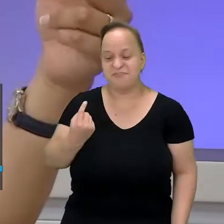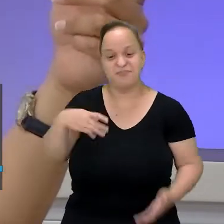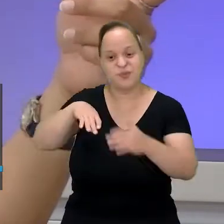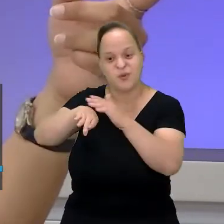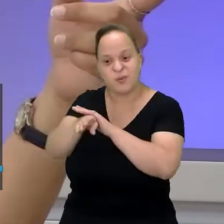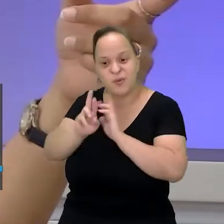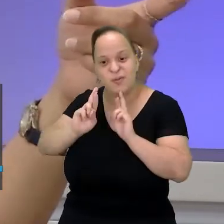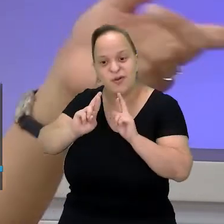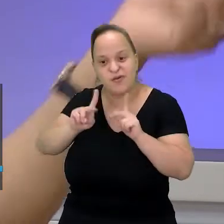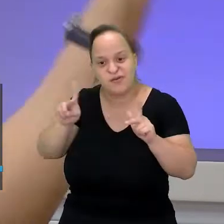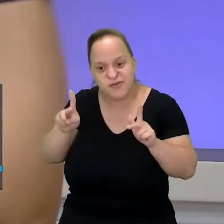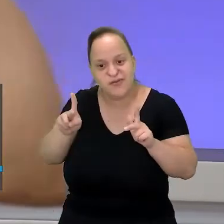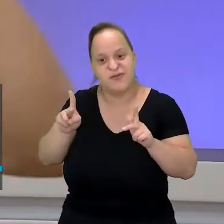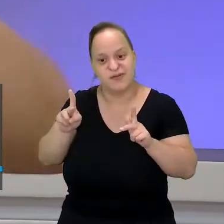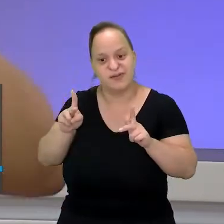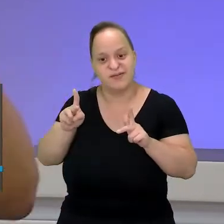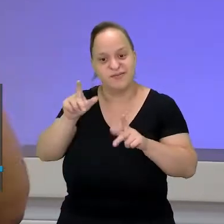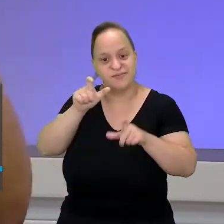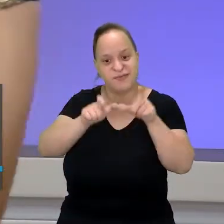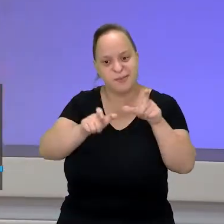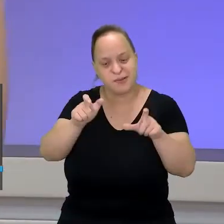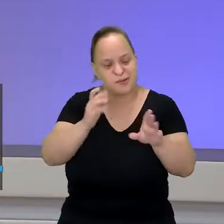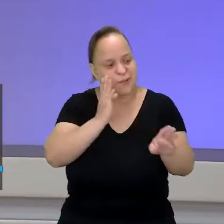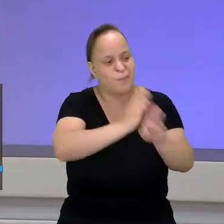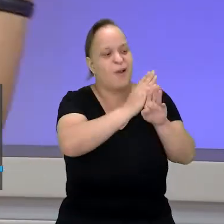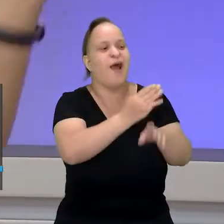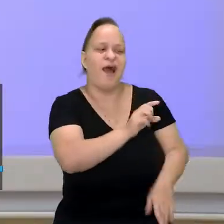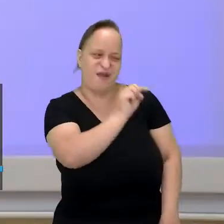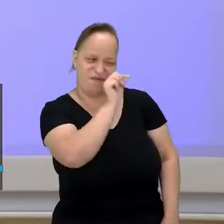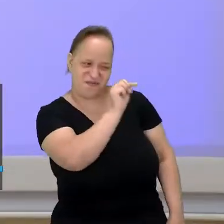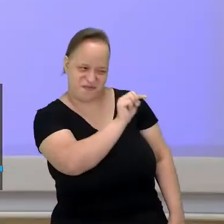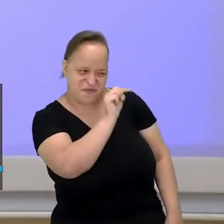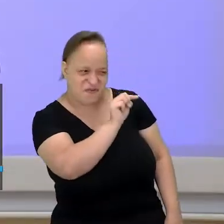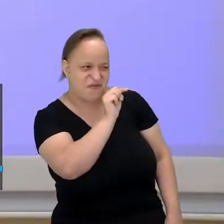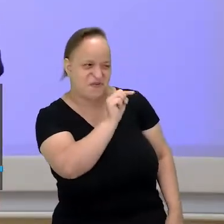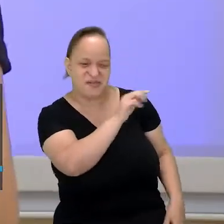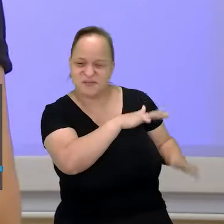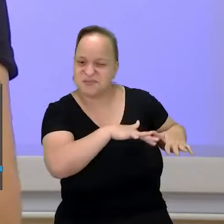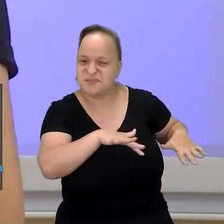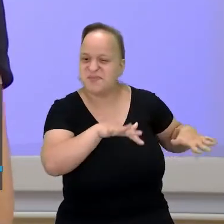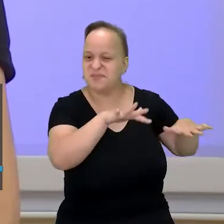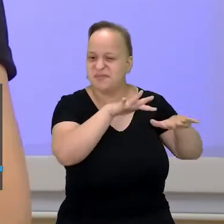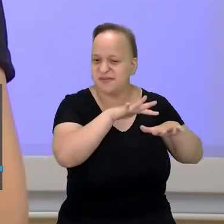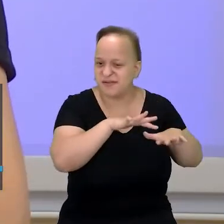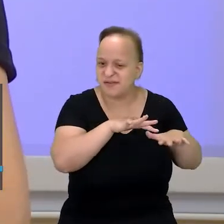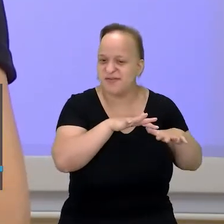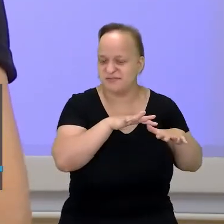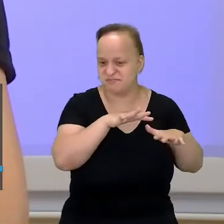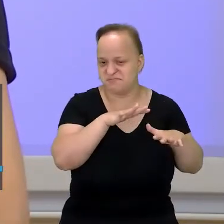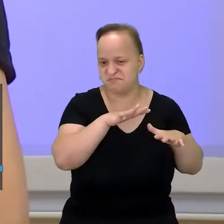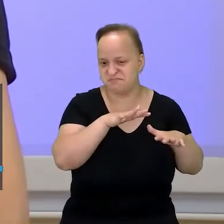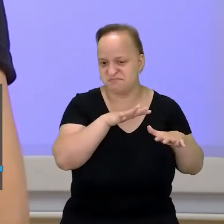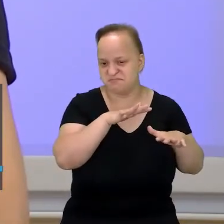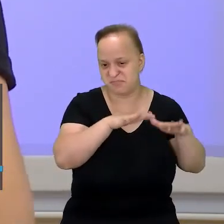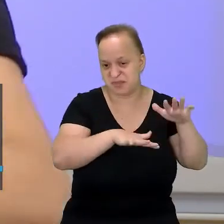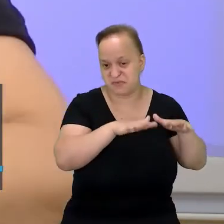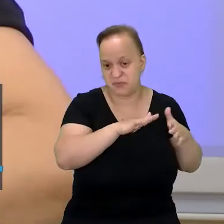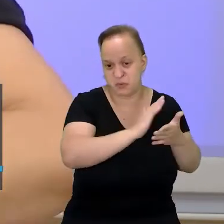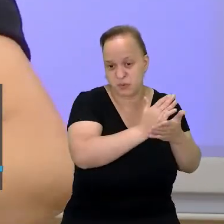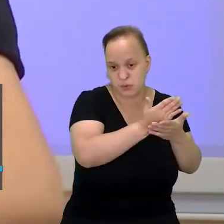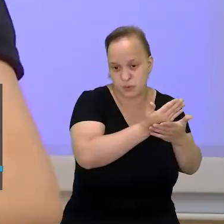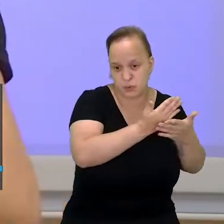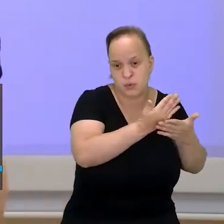pessoas identificam você pela região. E assim, em parte é costume, mas em parte também é um processo biológico,